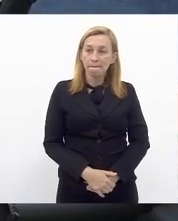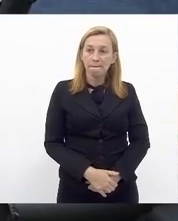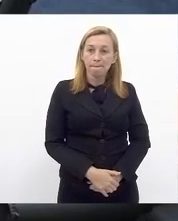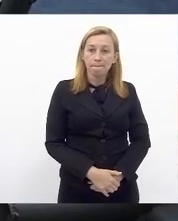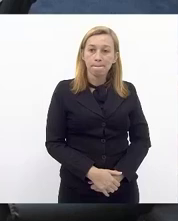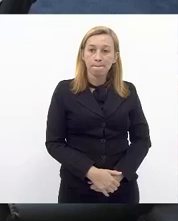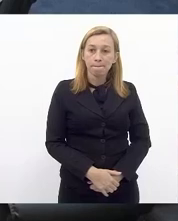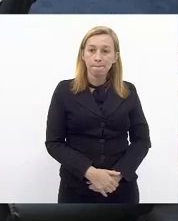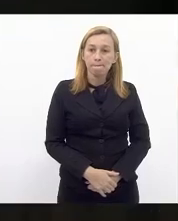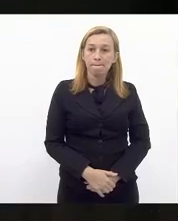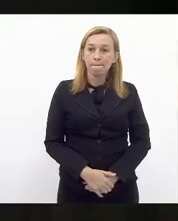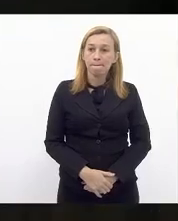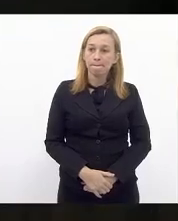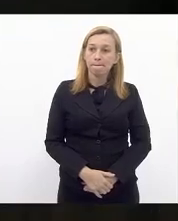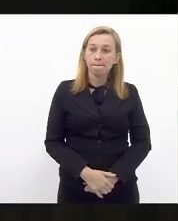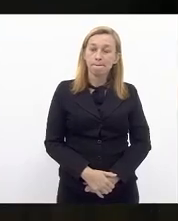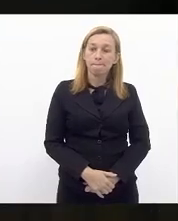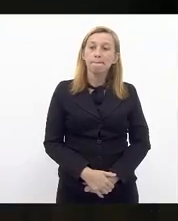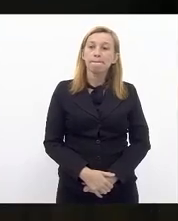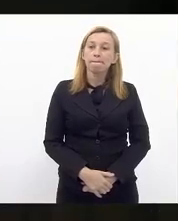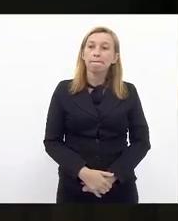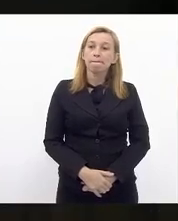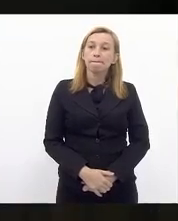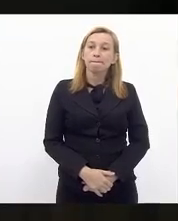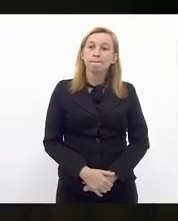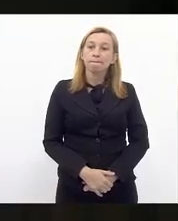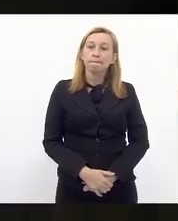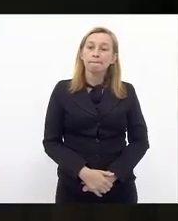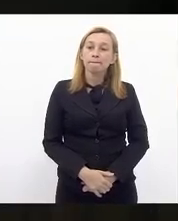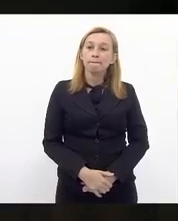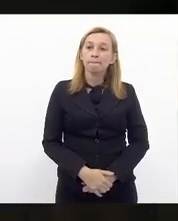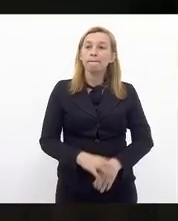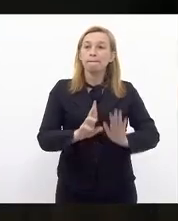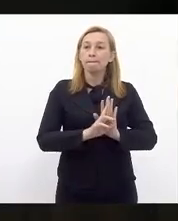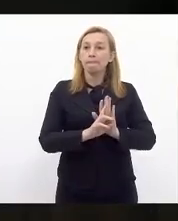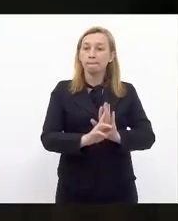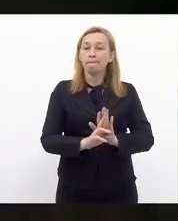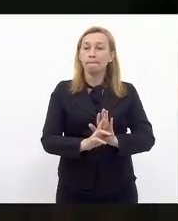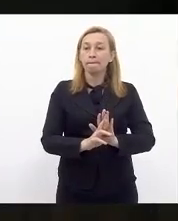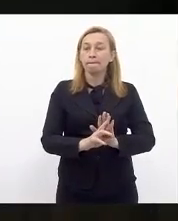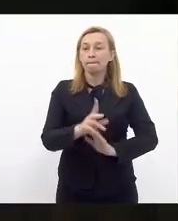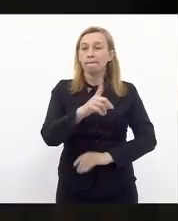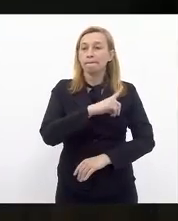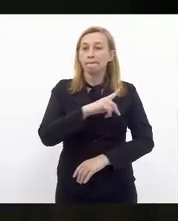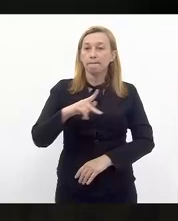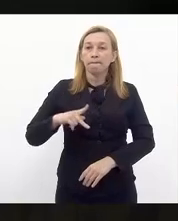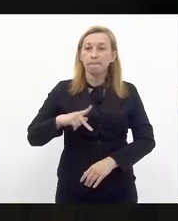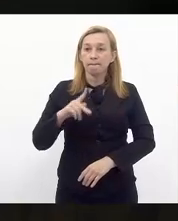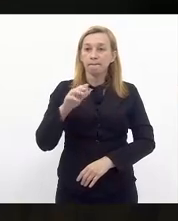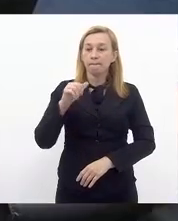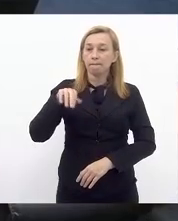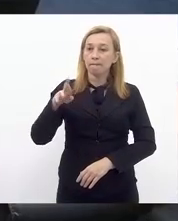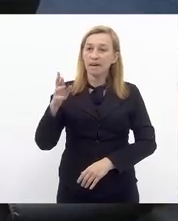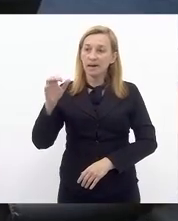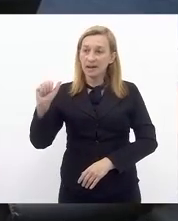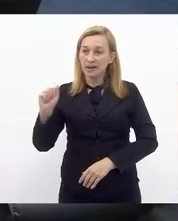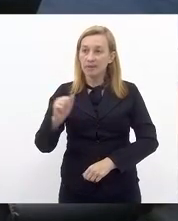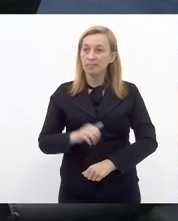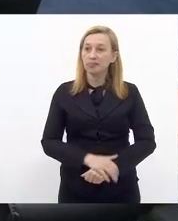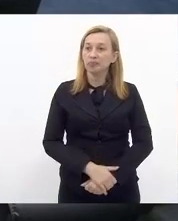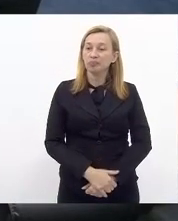o passo a palavra para representar na Defensoria Pública Doutora Maria Carmo